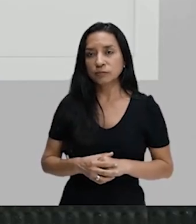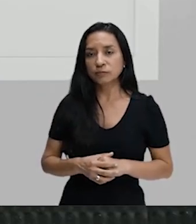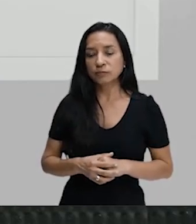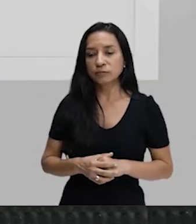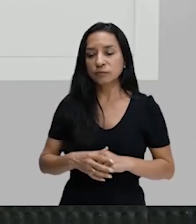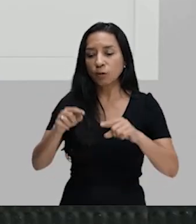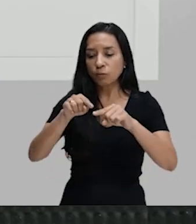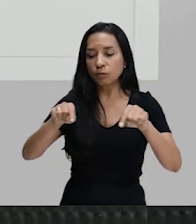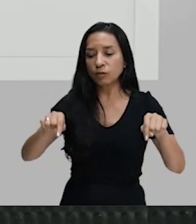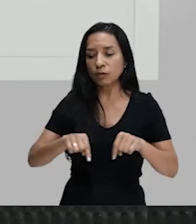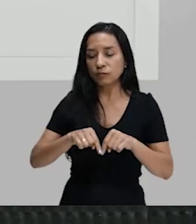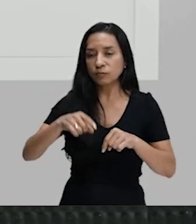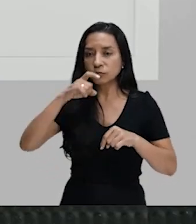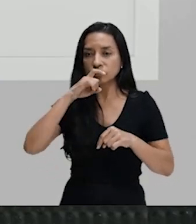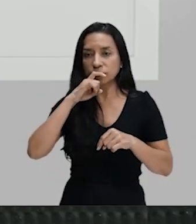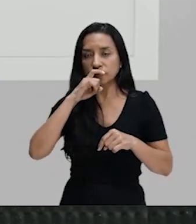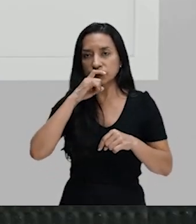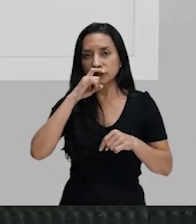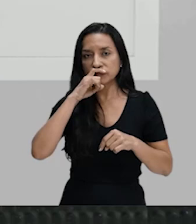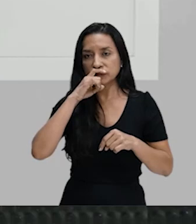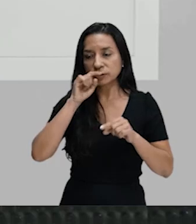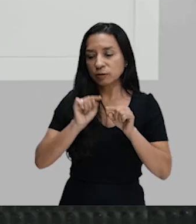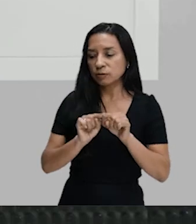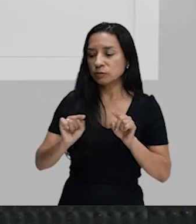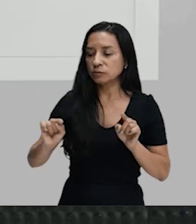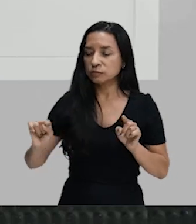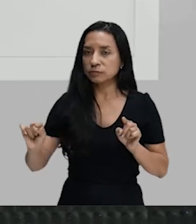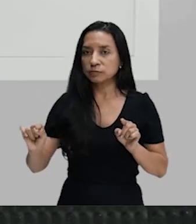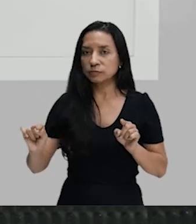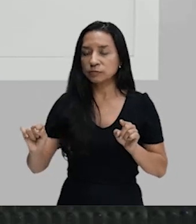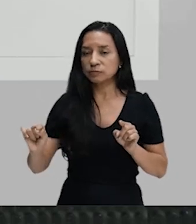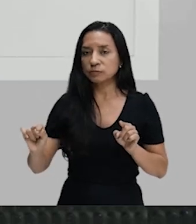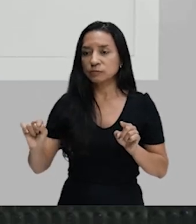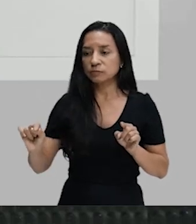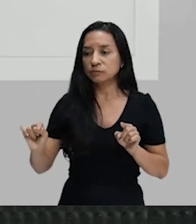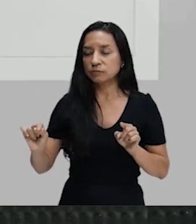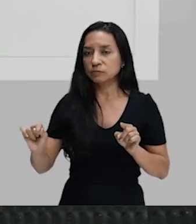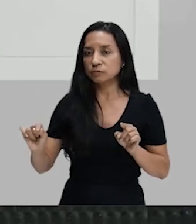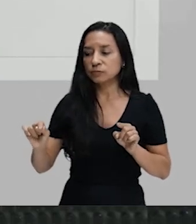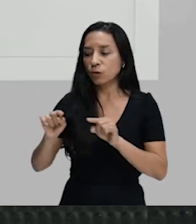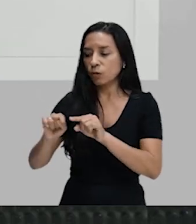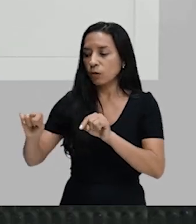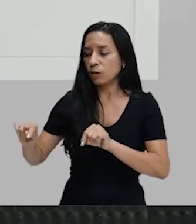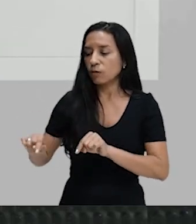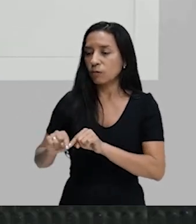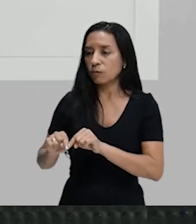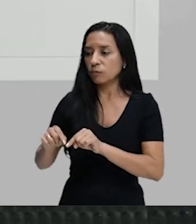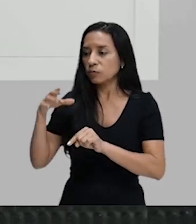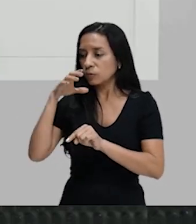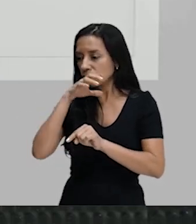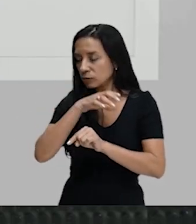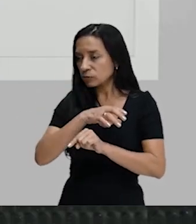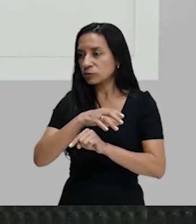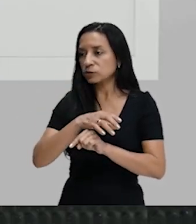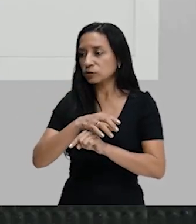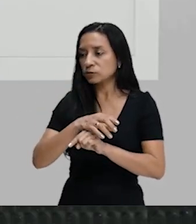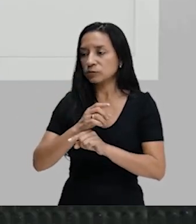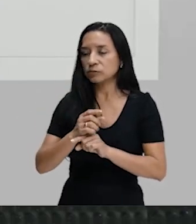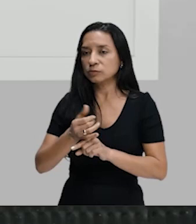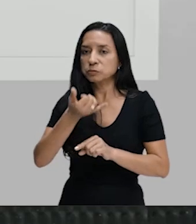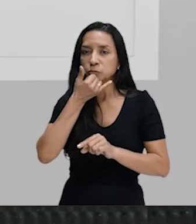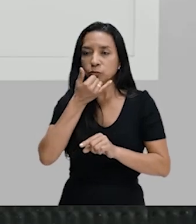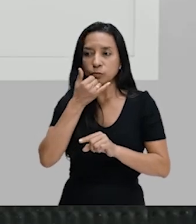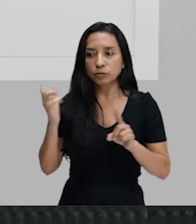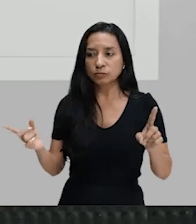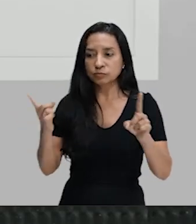de uma fonte fria e enviar ela para uma fonte quente, né? Quer dizer, o contrário,